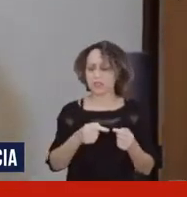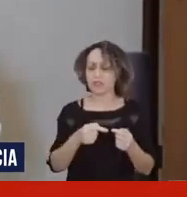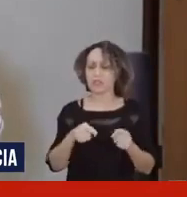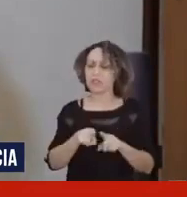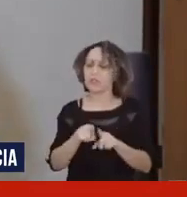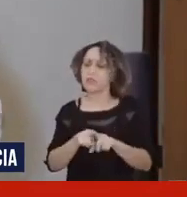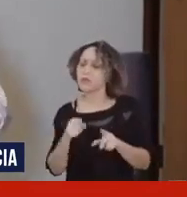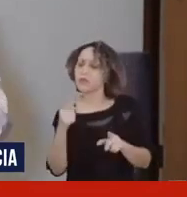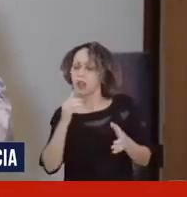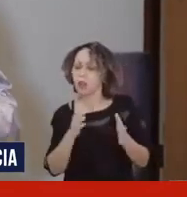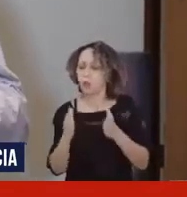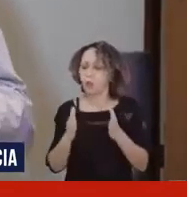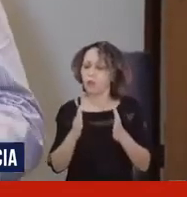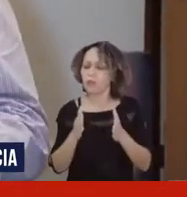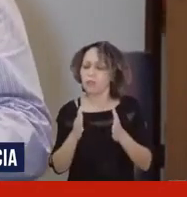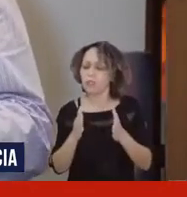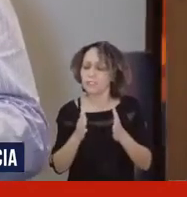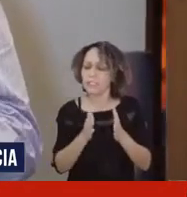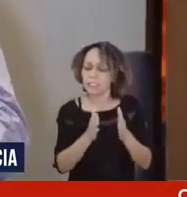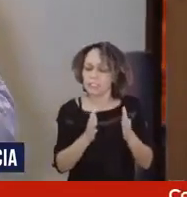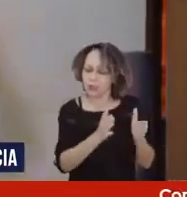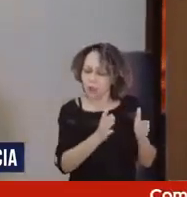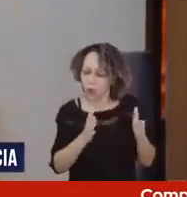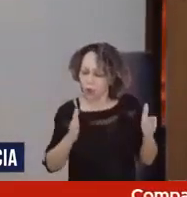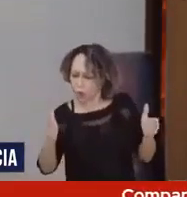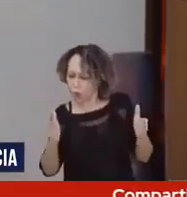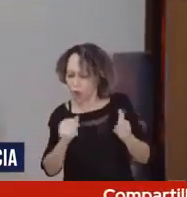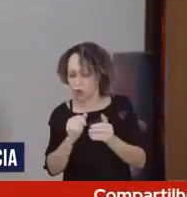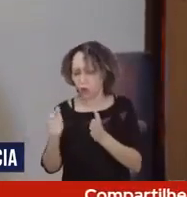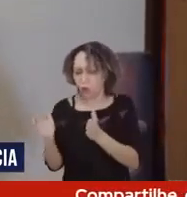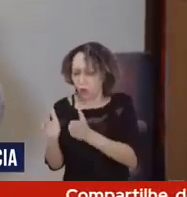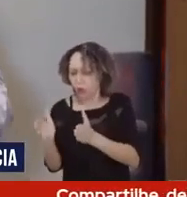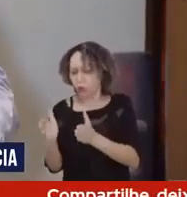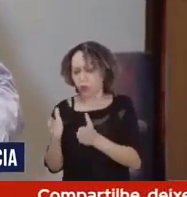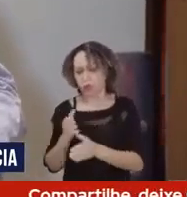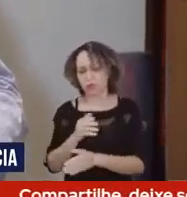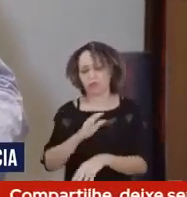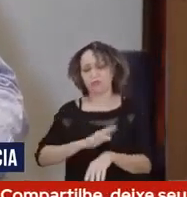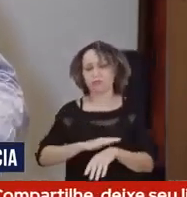dimensão de curto. Sim, há possibilidades da redução do preço. Eu vou